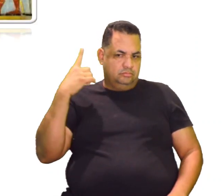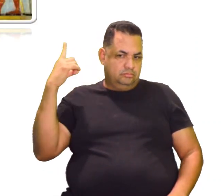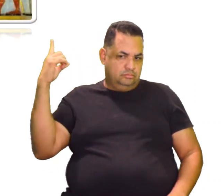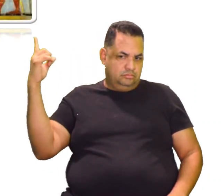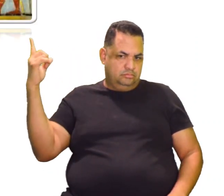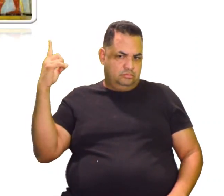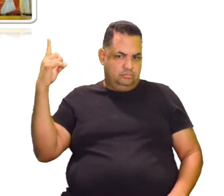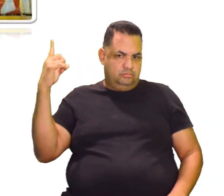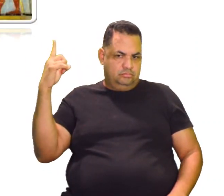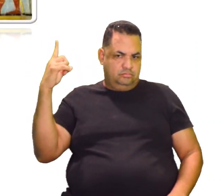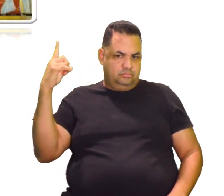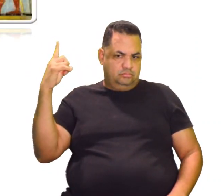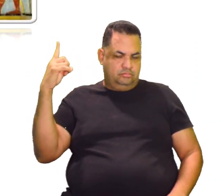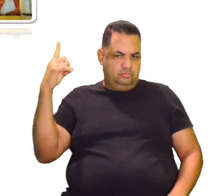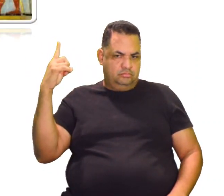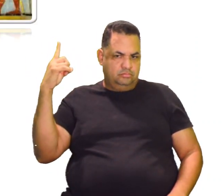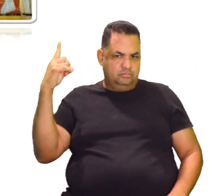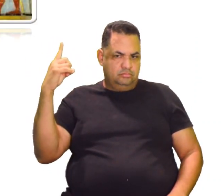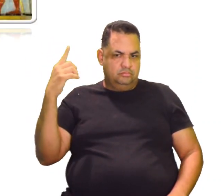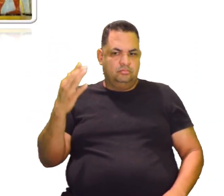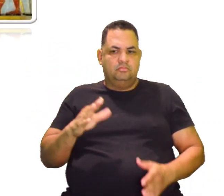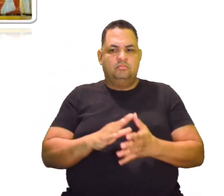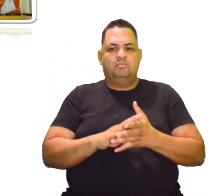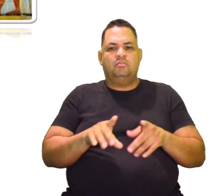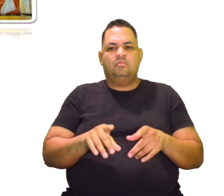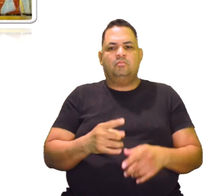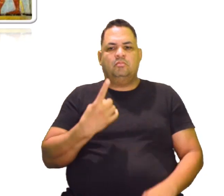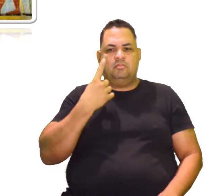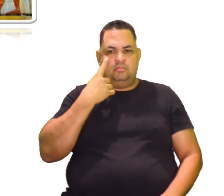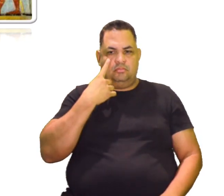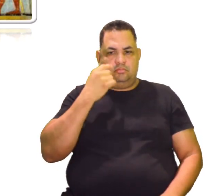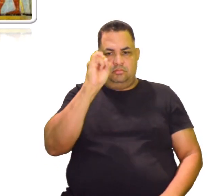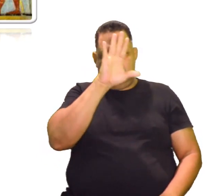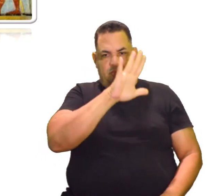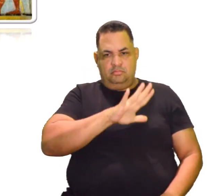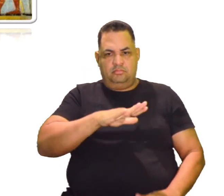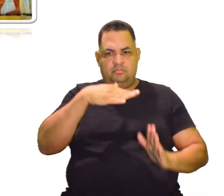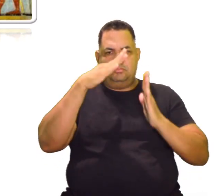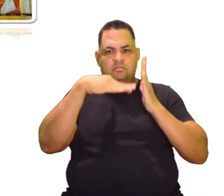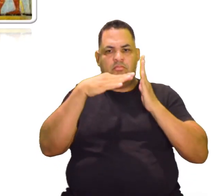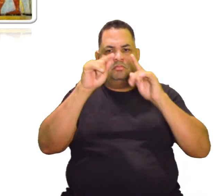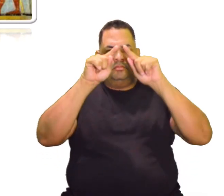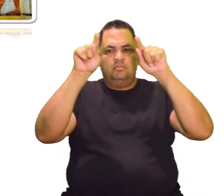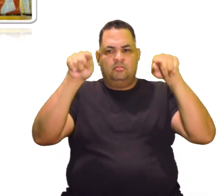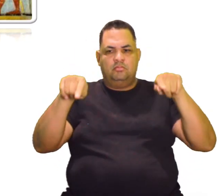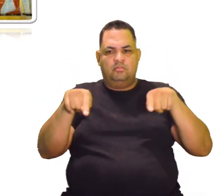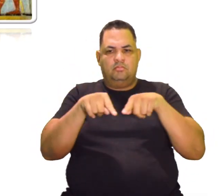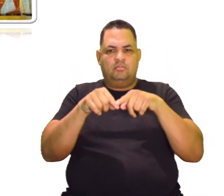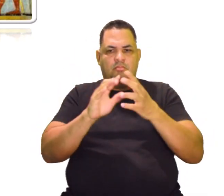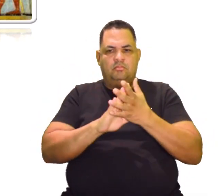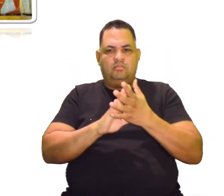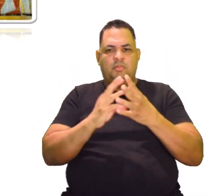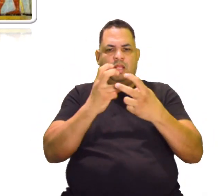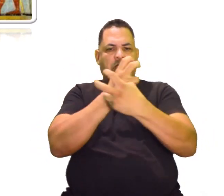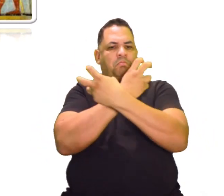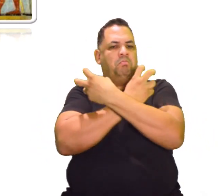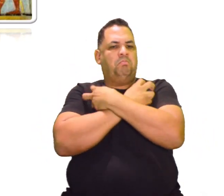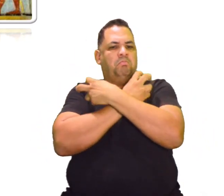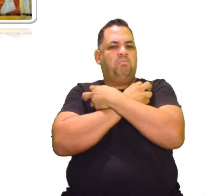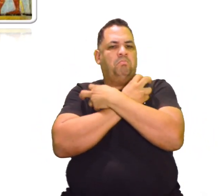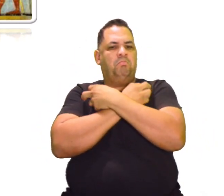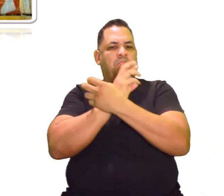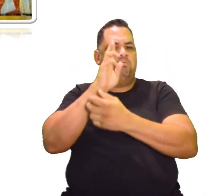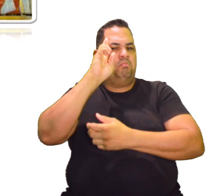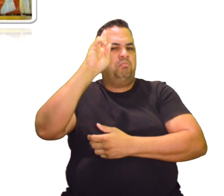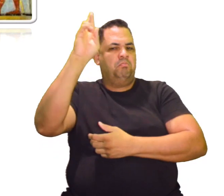imagem anterior, nós podemos ver aqui, ó, as pinturas, né? Aqui sempre o faraó é representado com